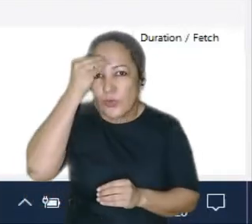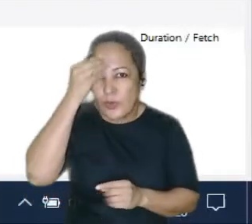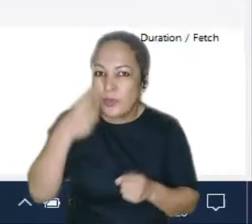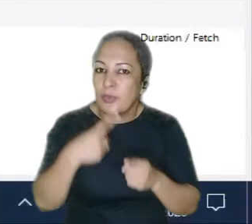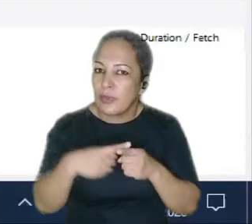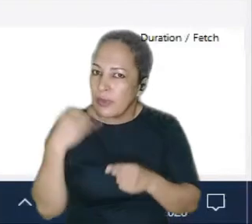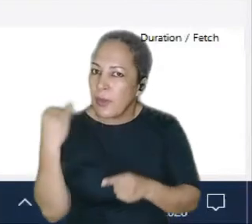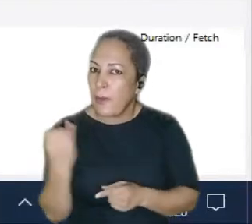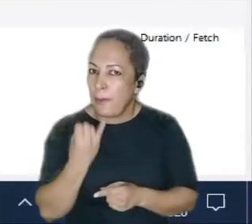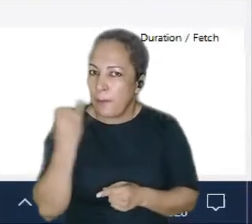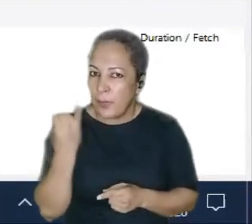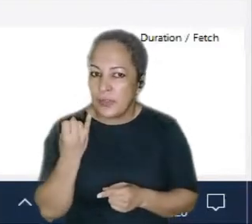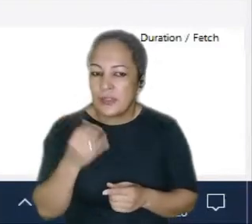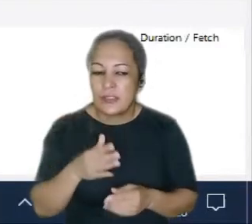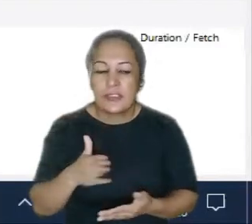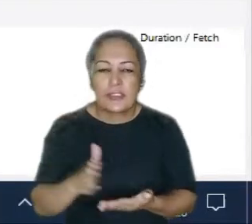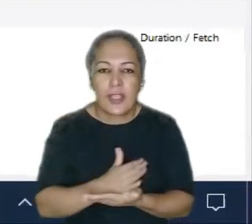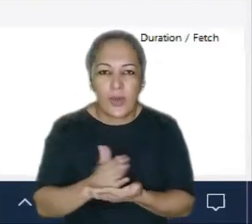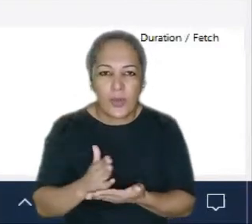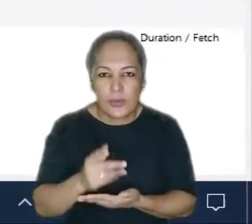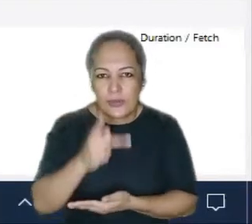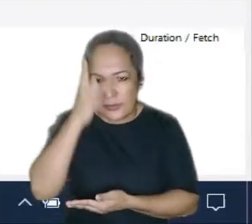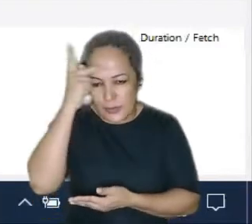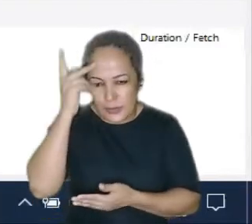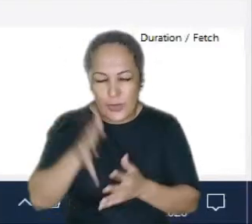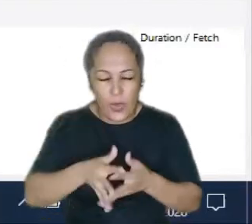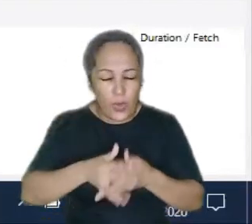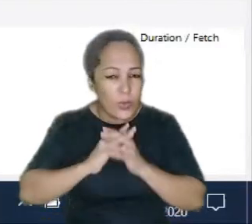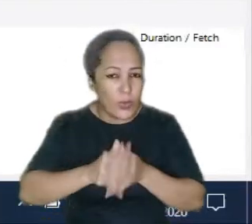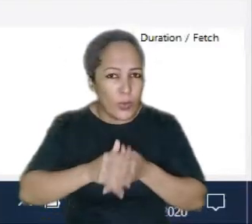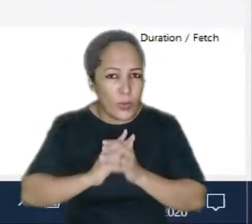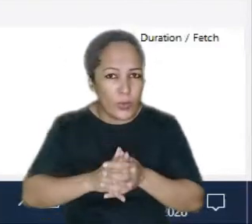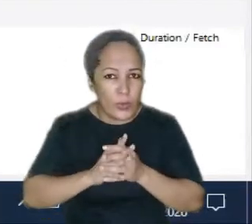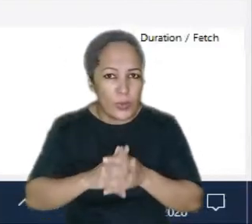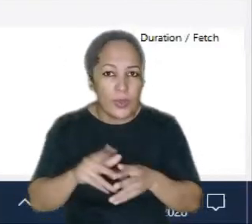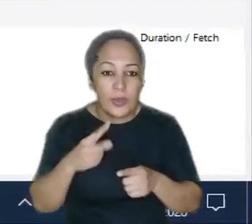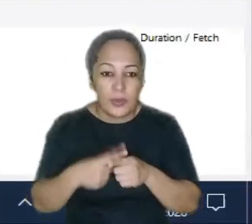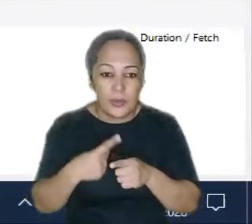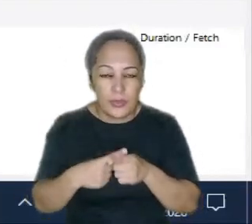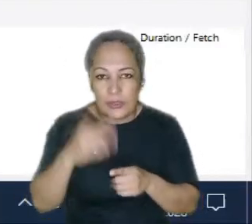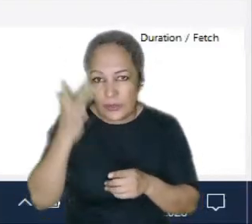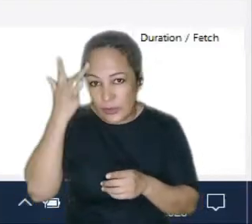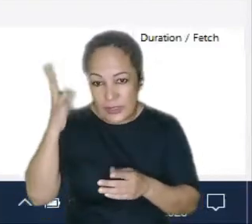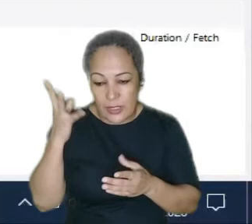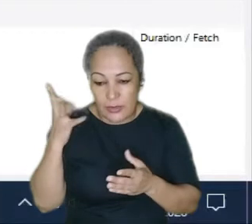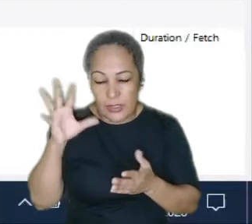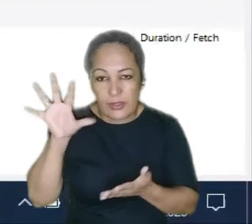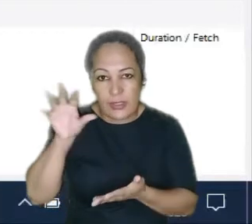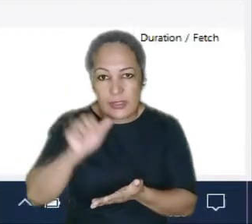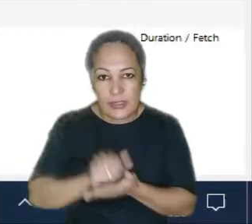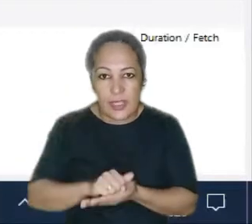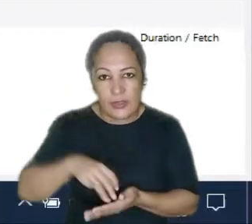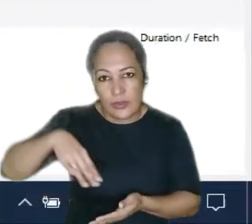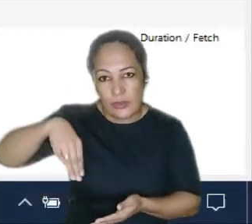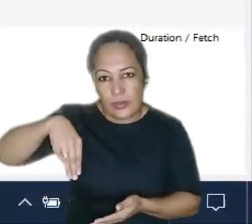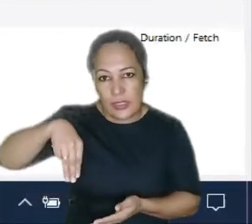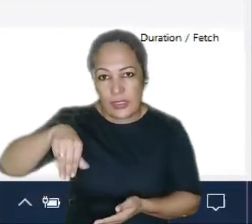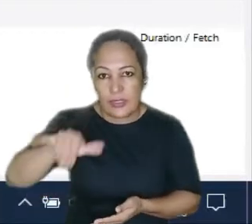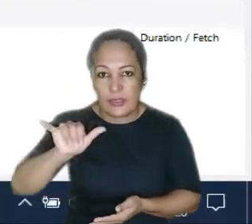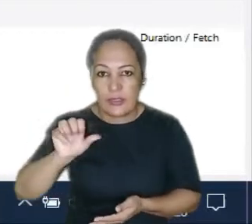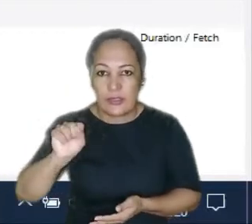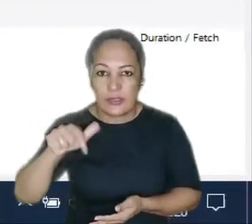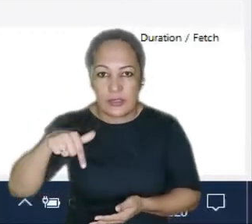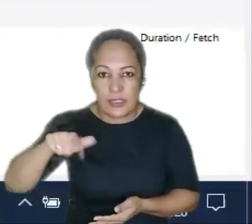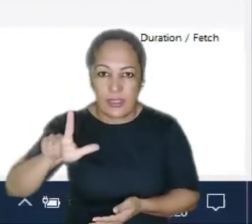muita galera. O script não é o banco de dados. Se eu altero algo